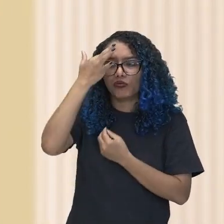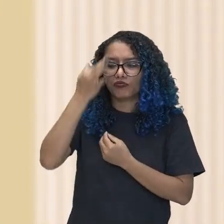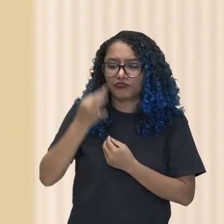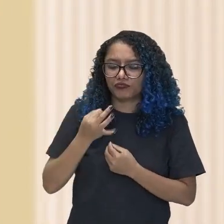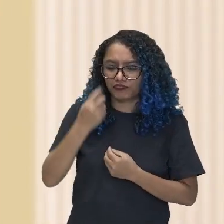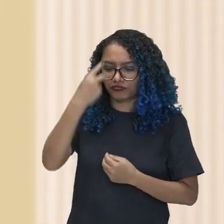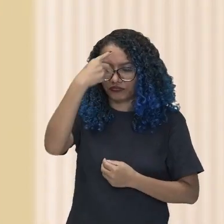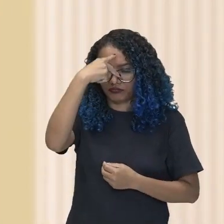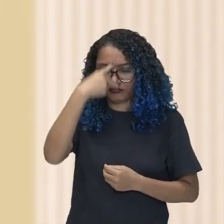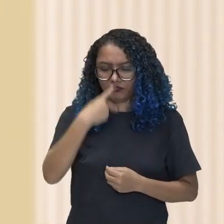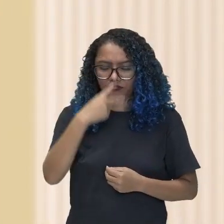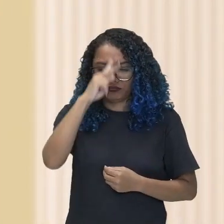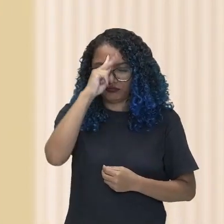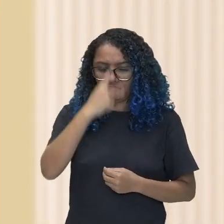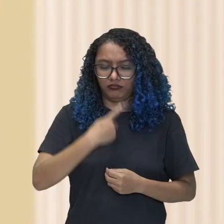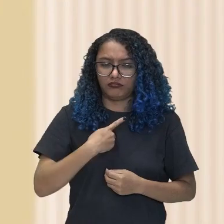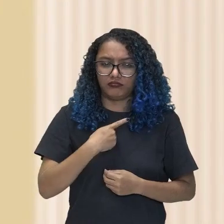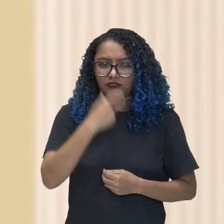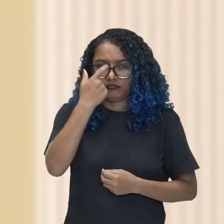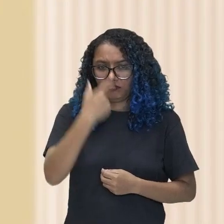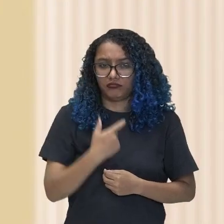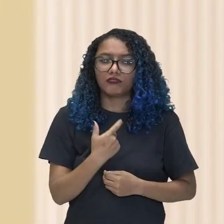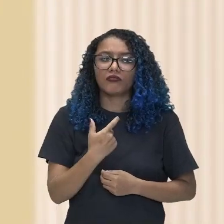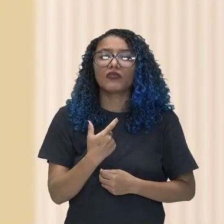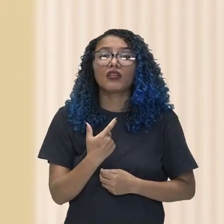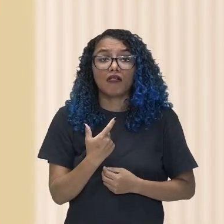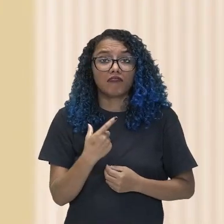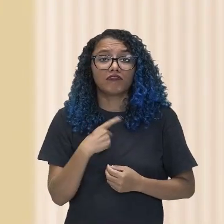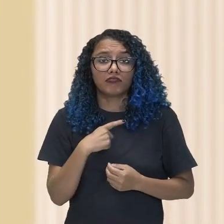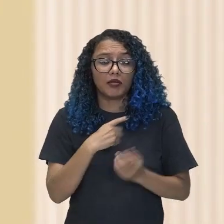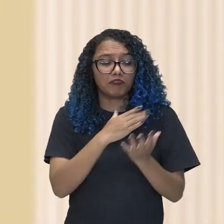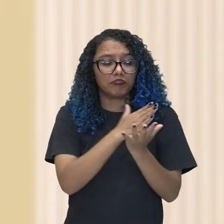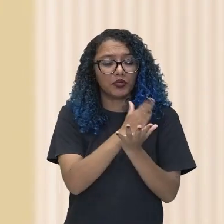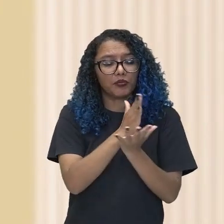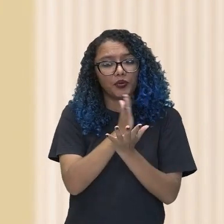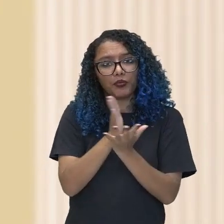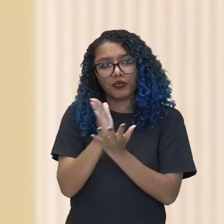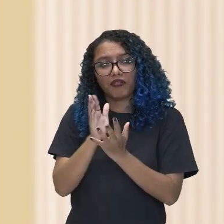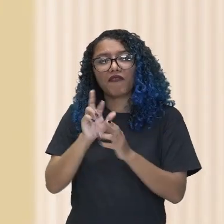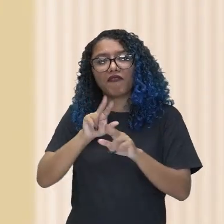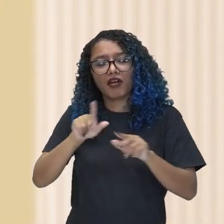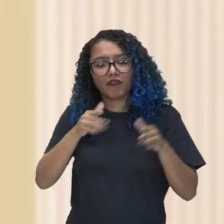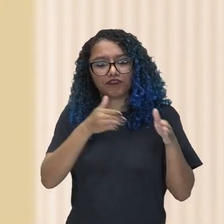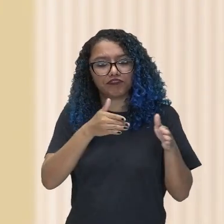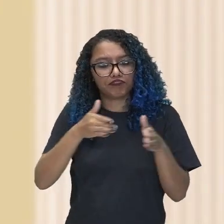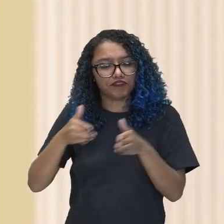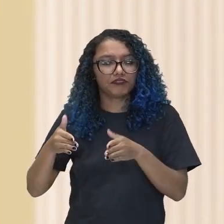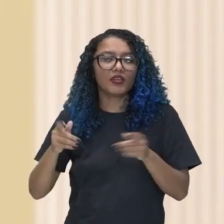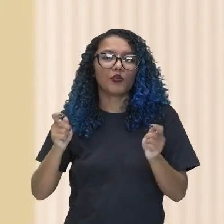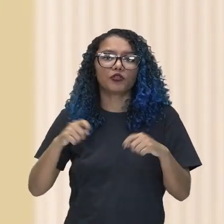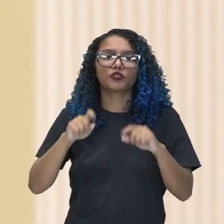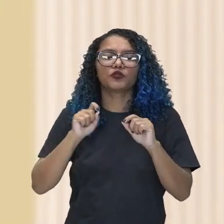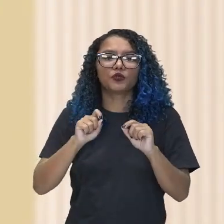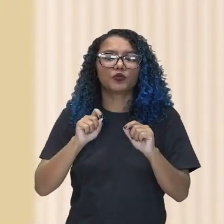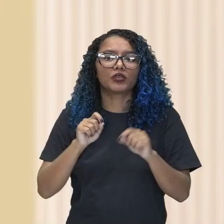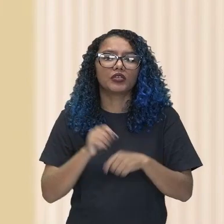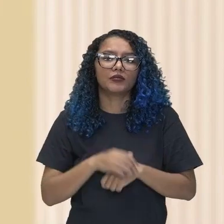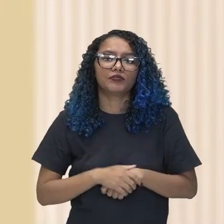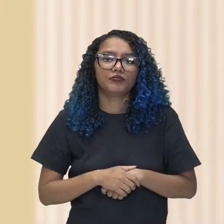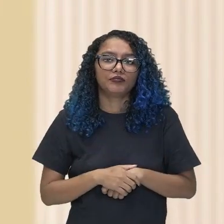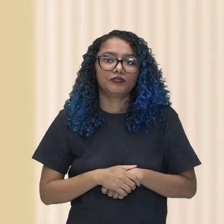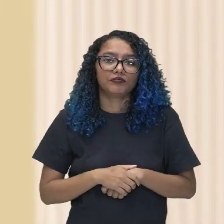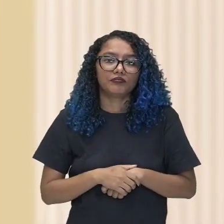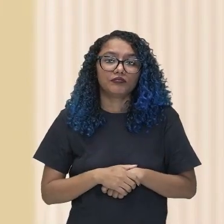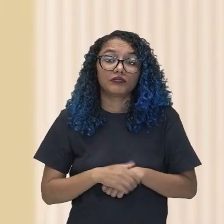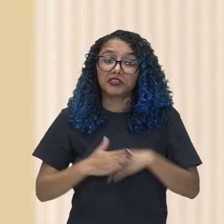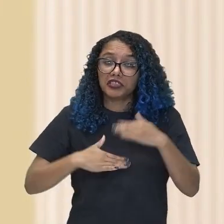tenho vários pontos que eu posso abordar. Várias etapas em que eu, trabalhando